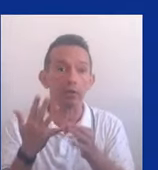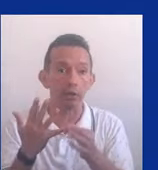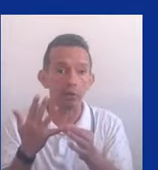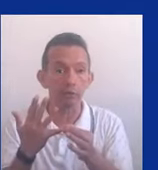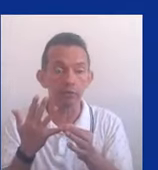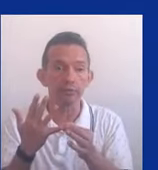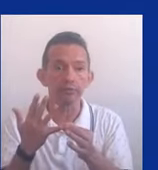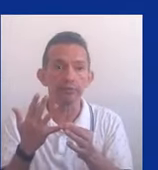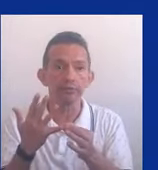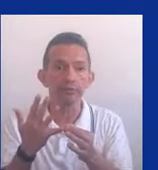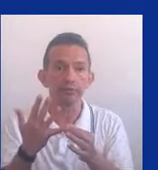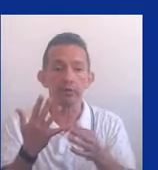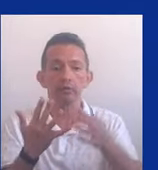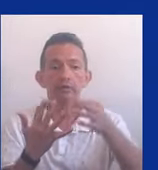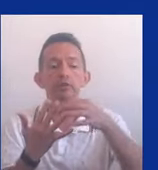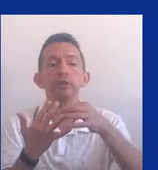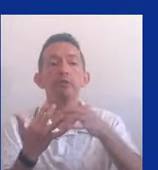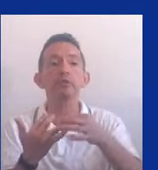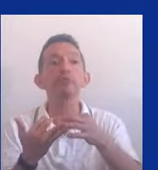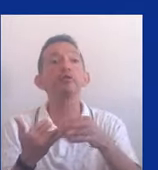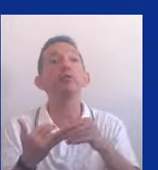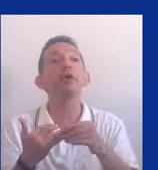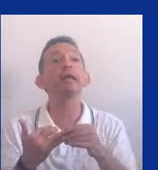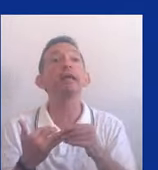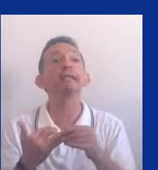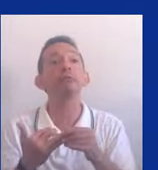como os centríolos, e você tem os